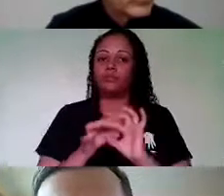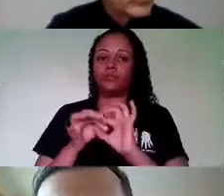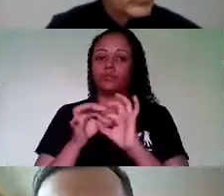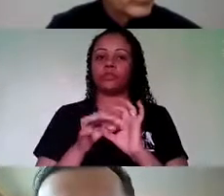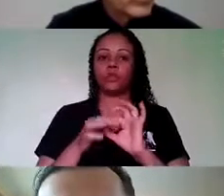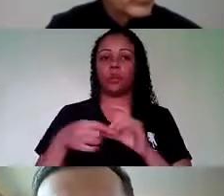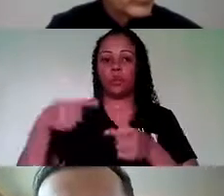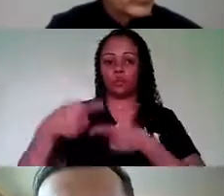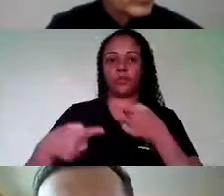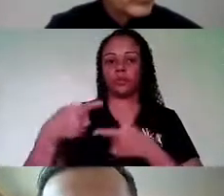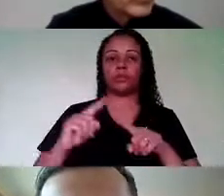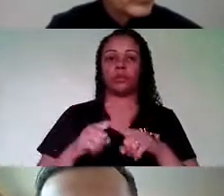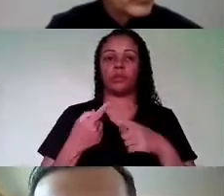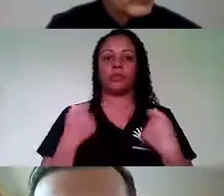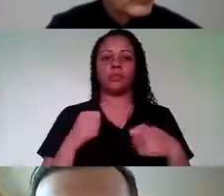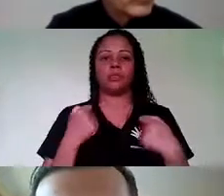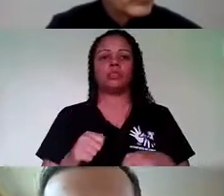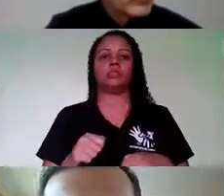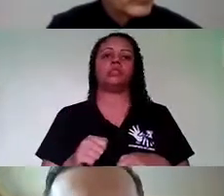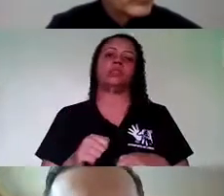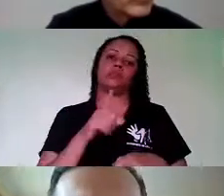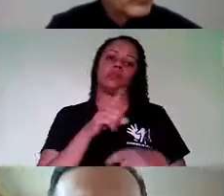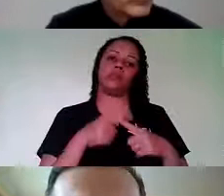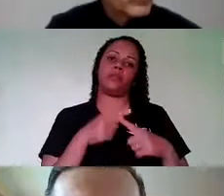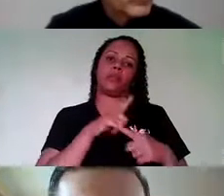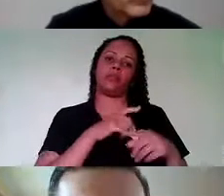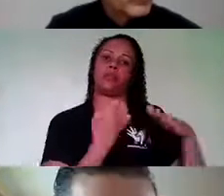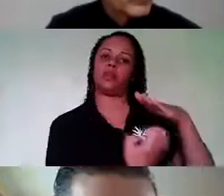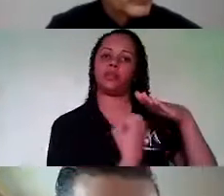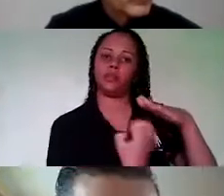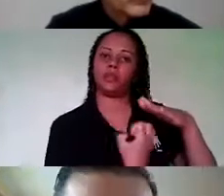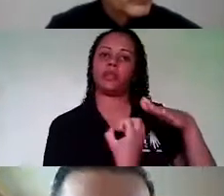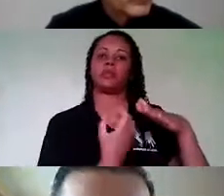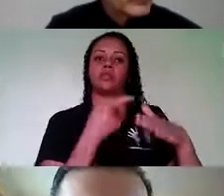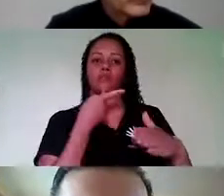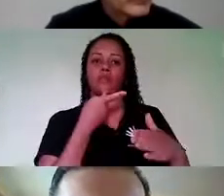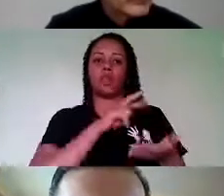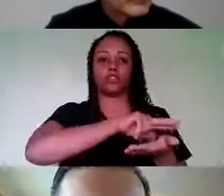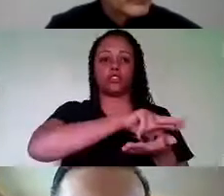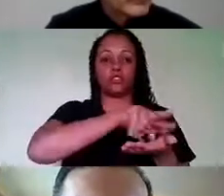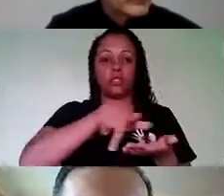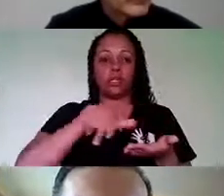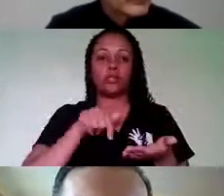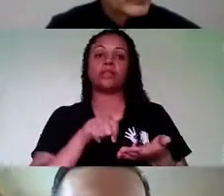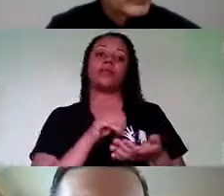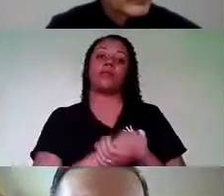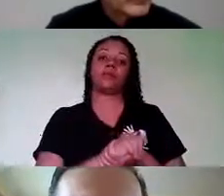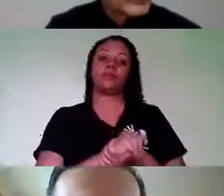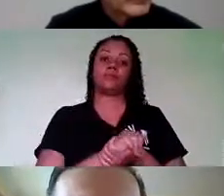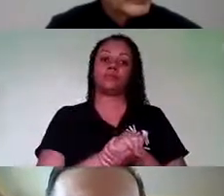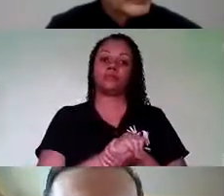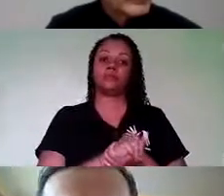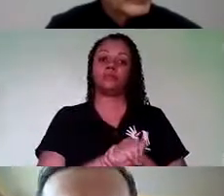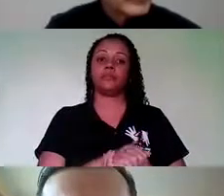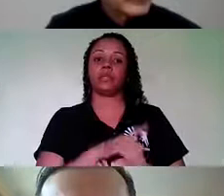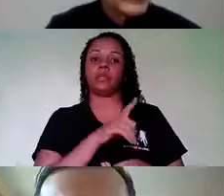bandeira. Mesmo as empresas hoje que falam de diversidade, né, uma pessoa com deficiência, amigo meu brincou esses dias, ele disse que a